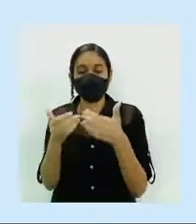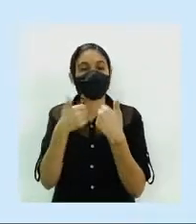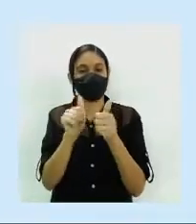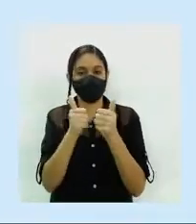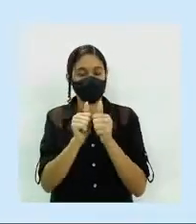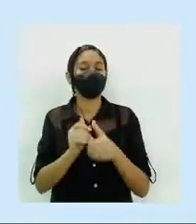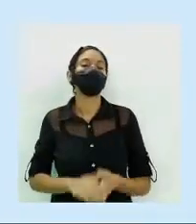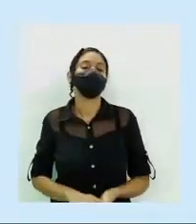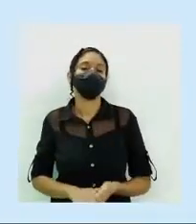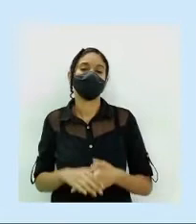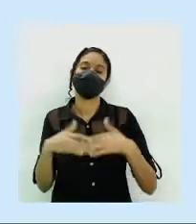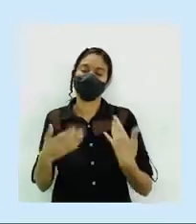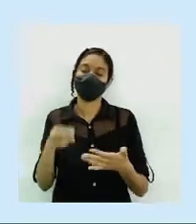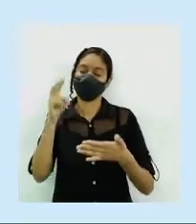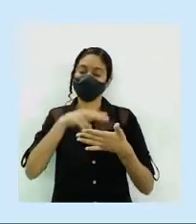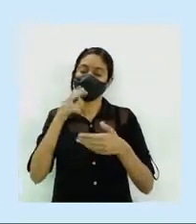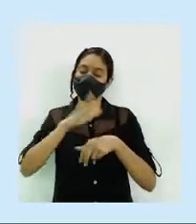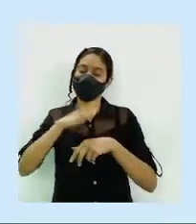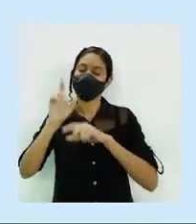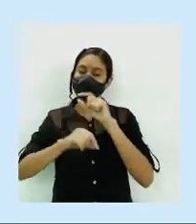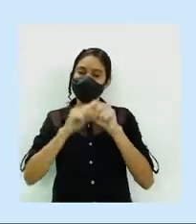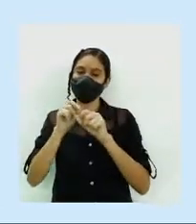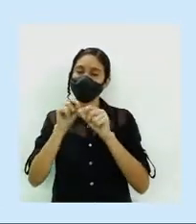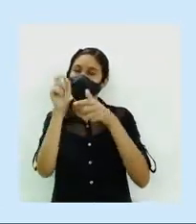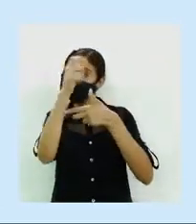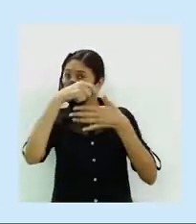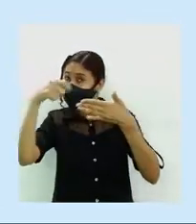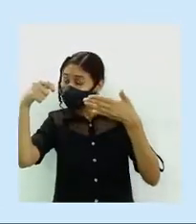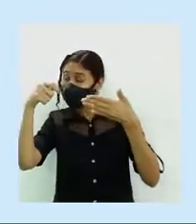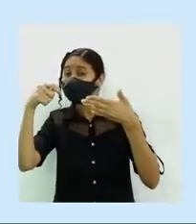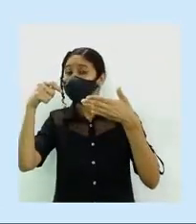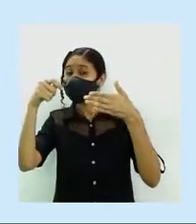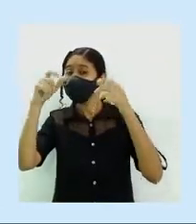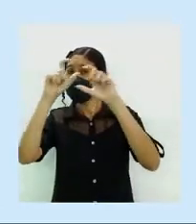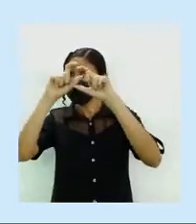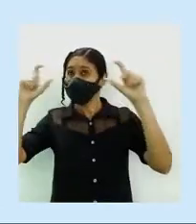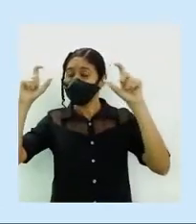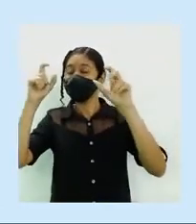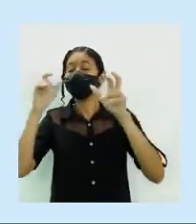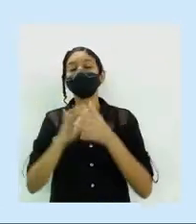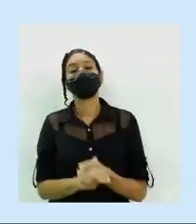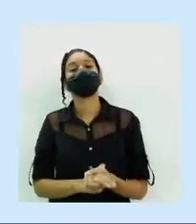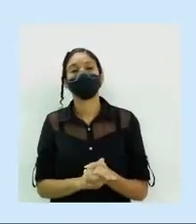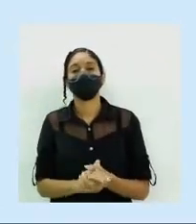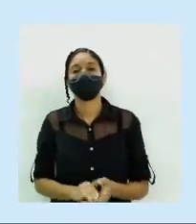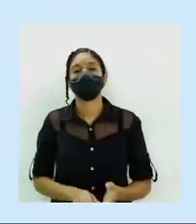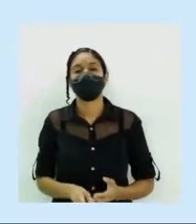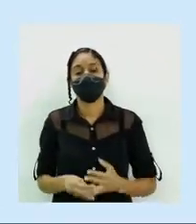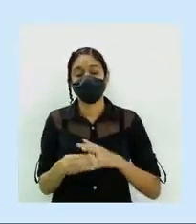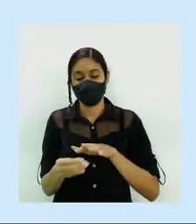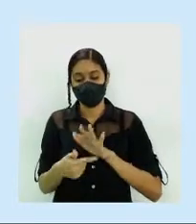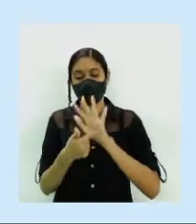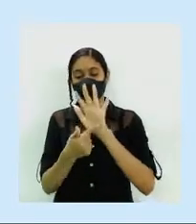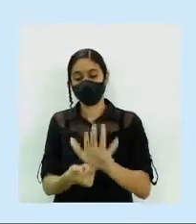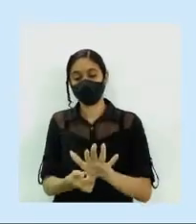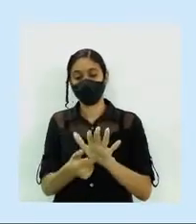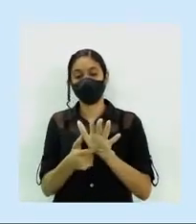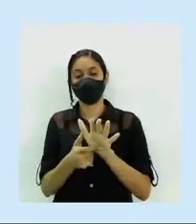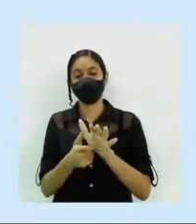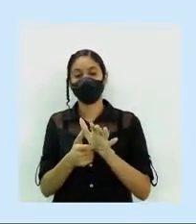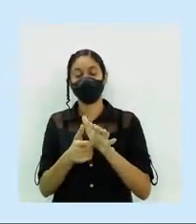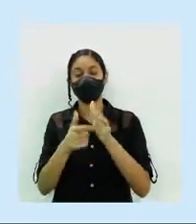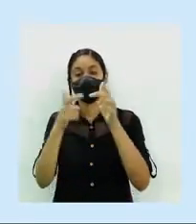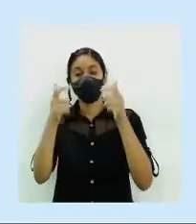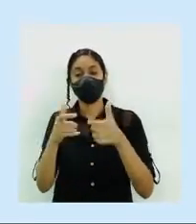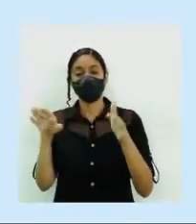passa. Então a leitura vai além daquilo que está escrito ali nos letreiros do bairro indicando para onde vai o ônibus.